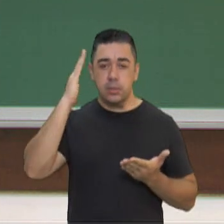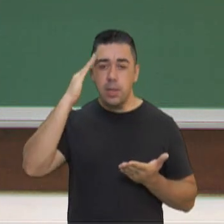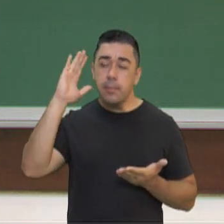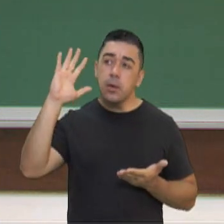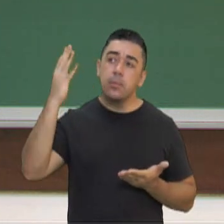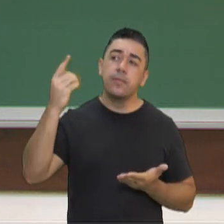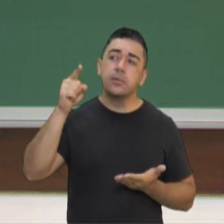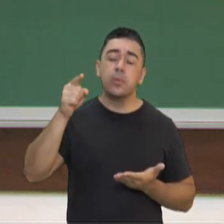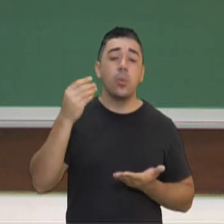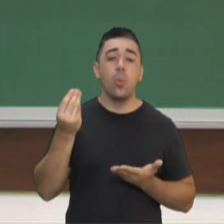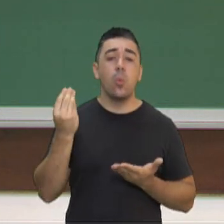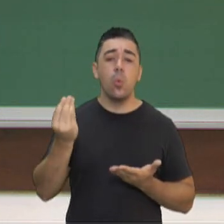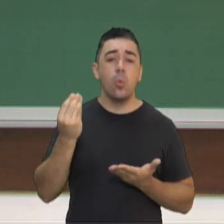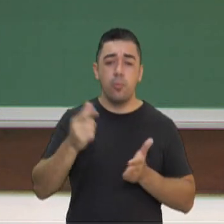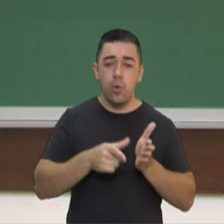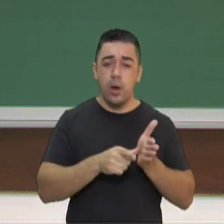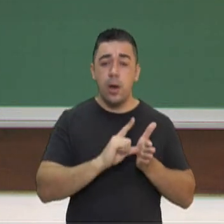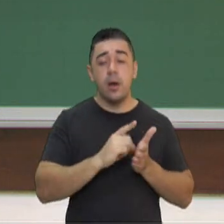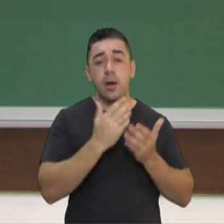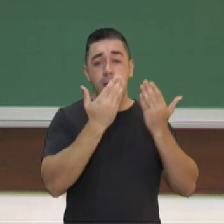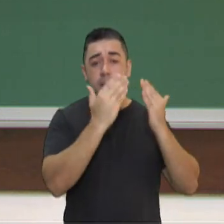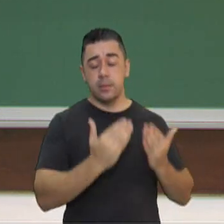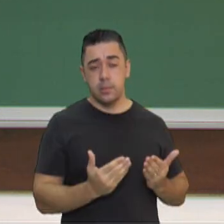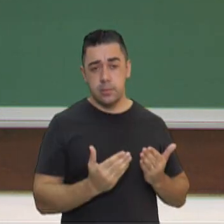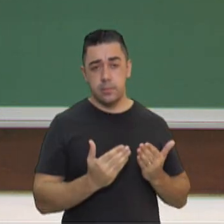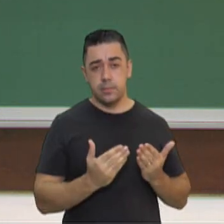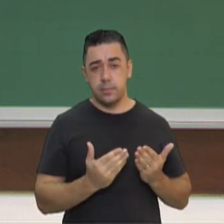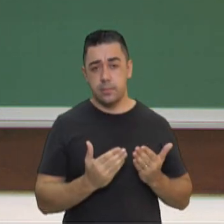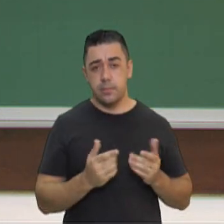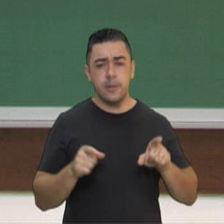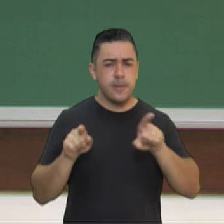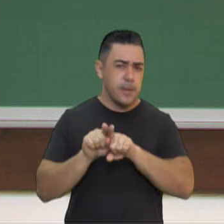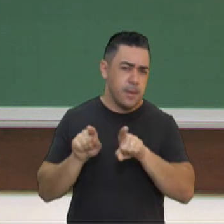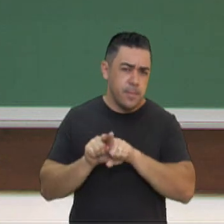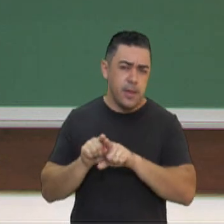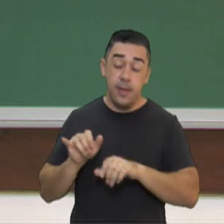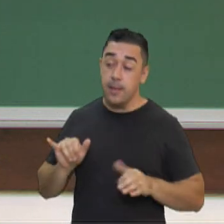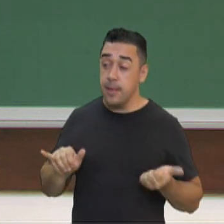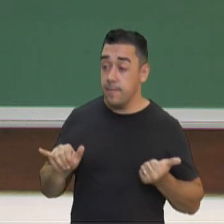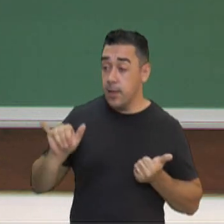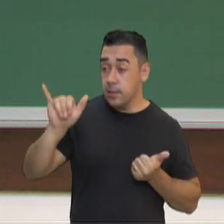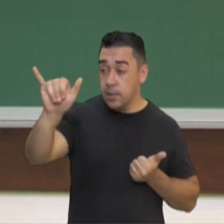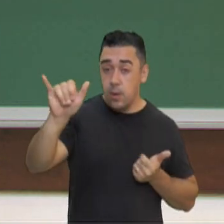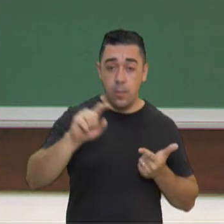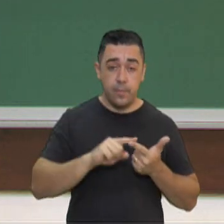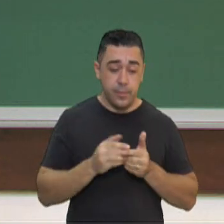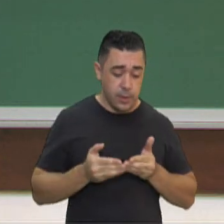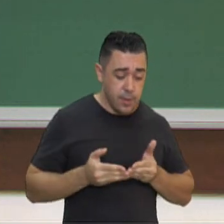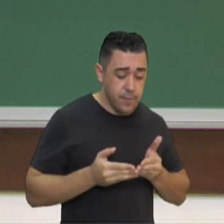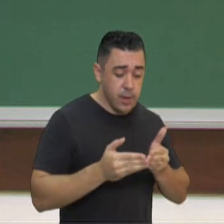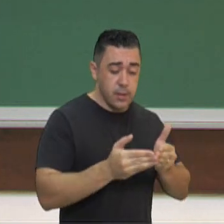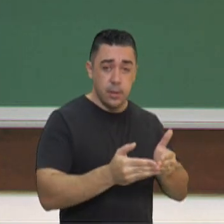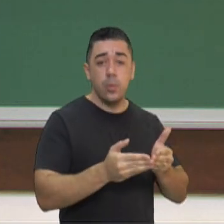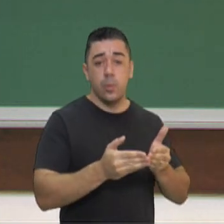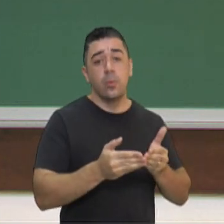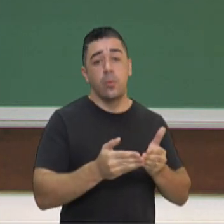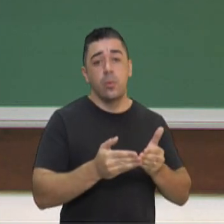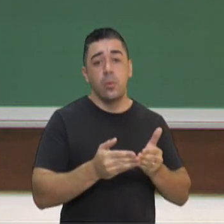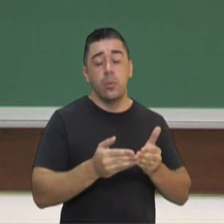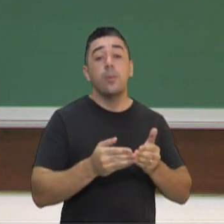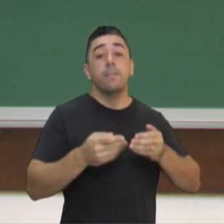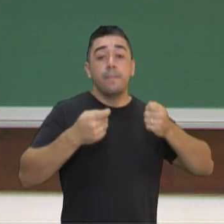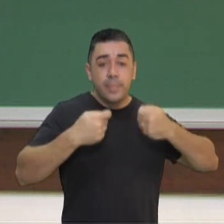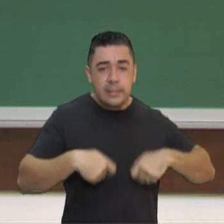ser analisada antes, né? Nas atividades como aviação, navegação, né? Depende de um